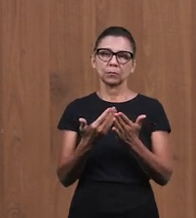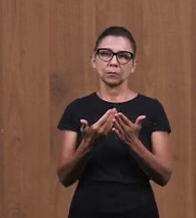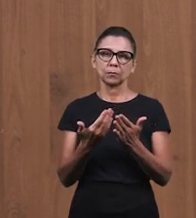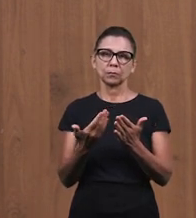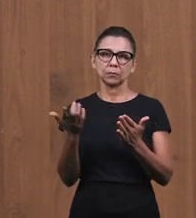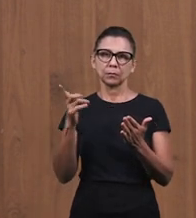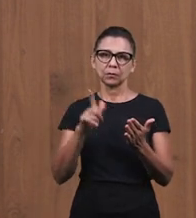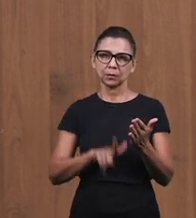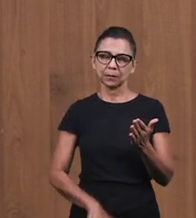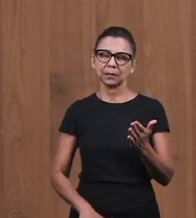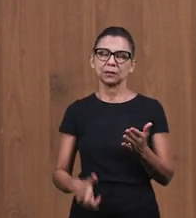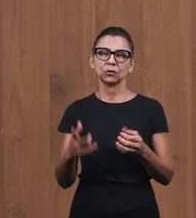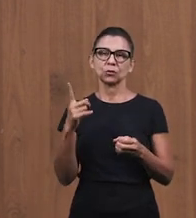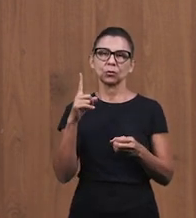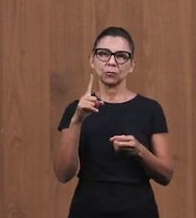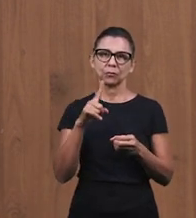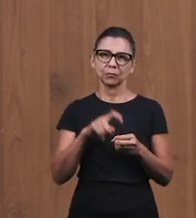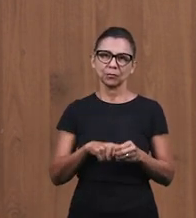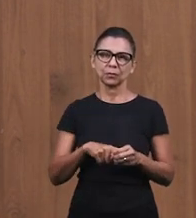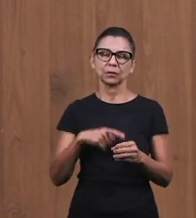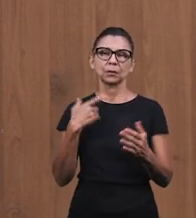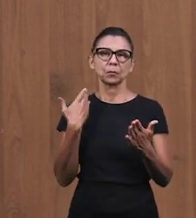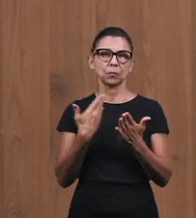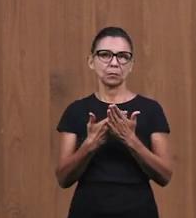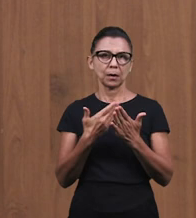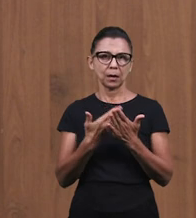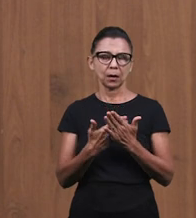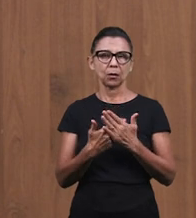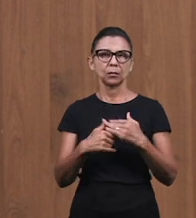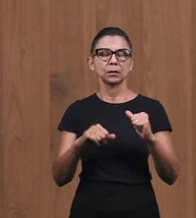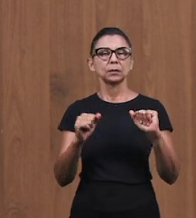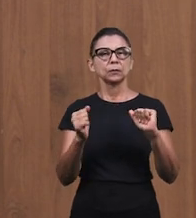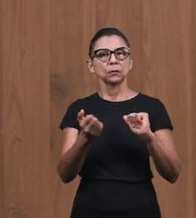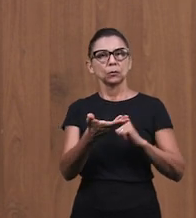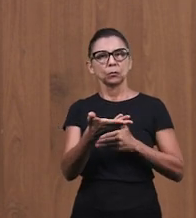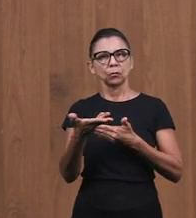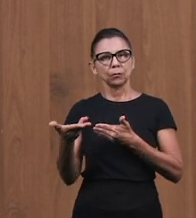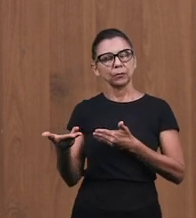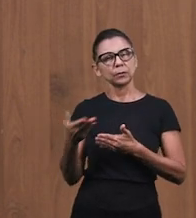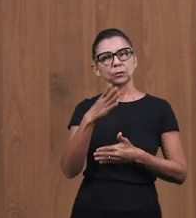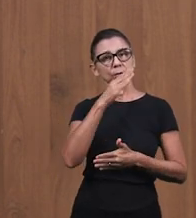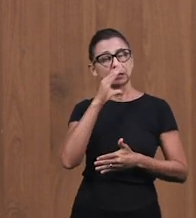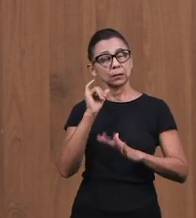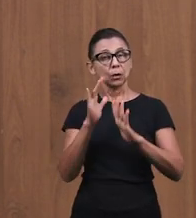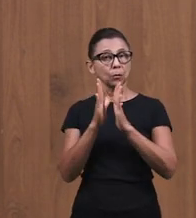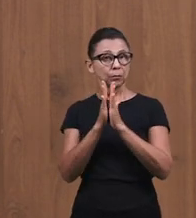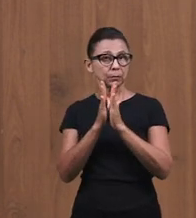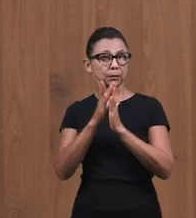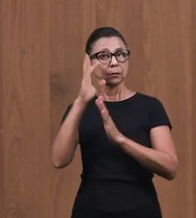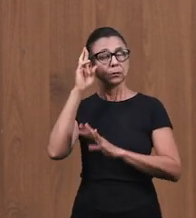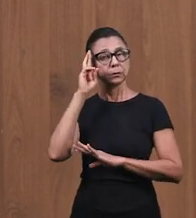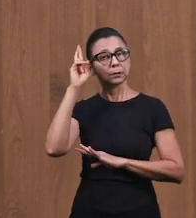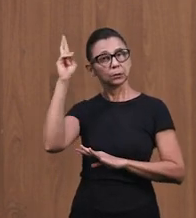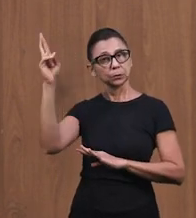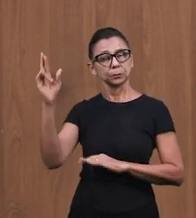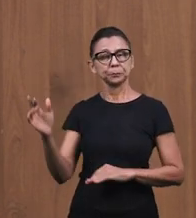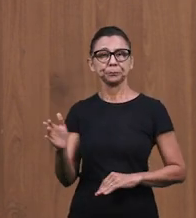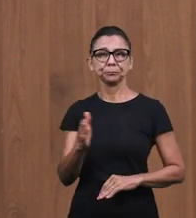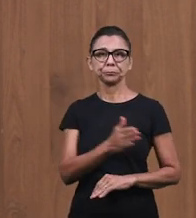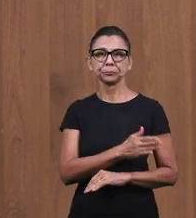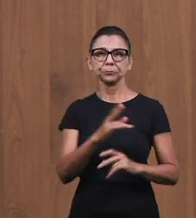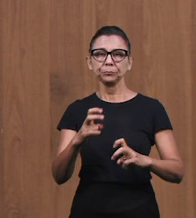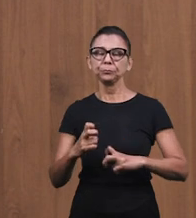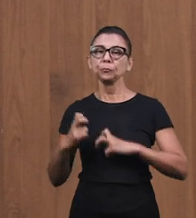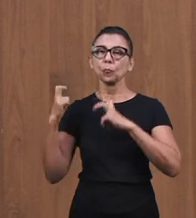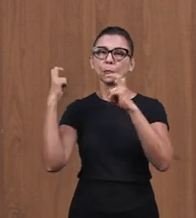Senhor. Eu convido todos os adolescentes, em reverência, a orarem ao Senhor. Senhor, nós clamamos